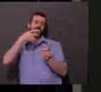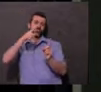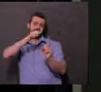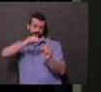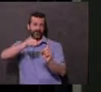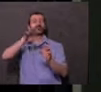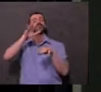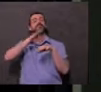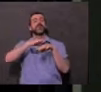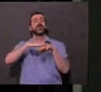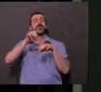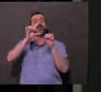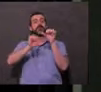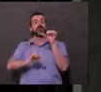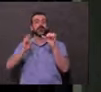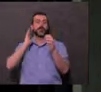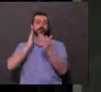o julgará no último dia.